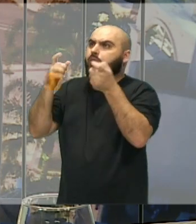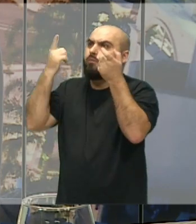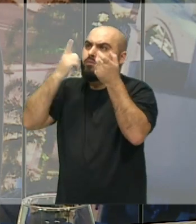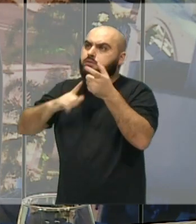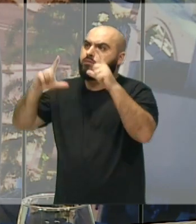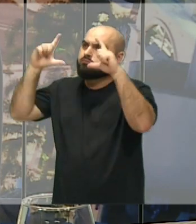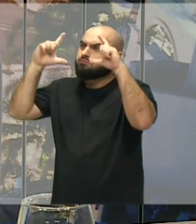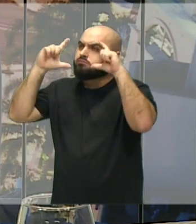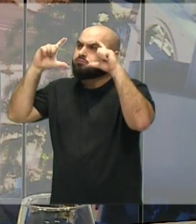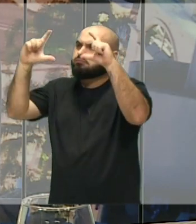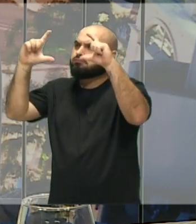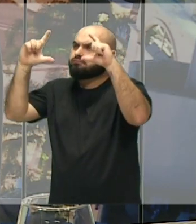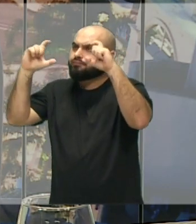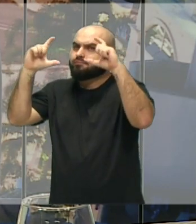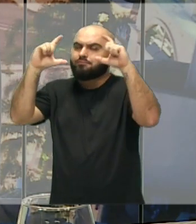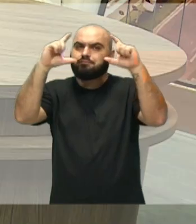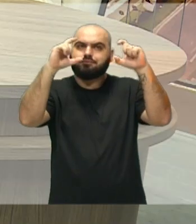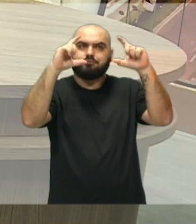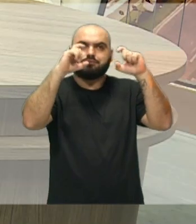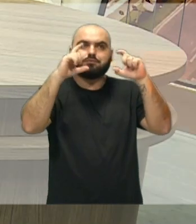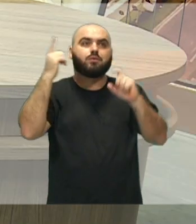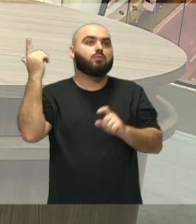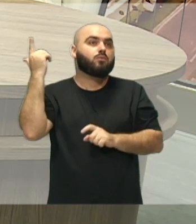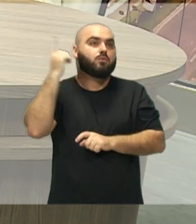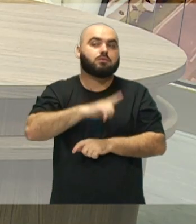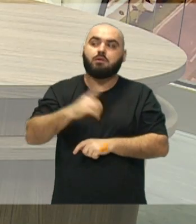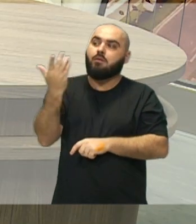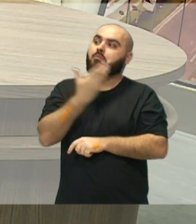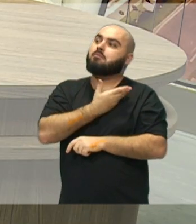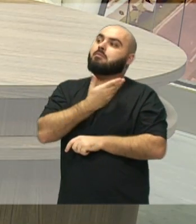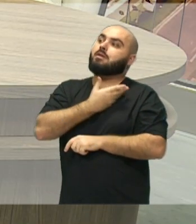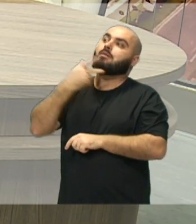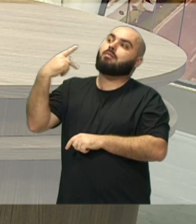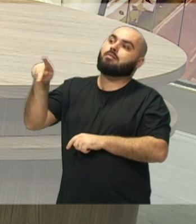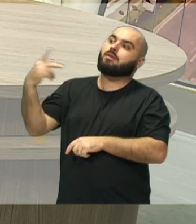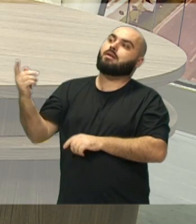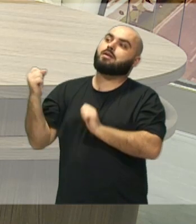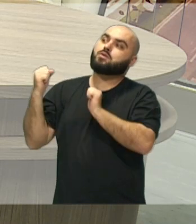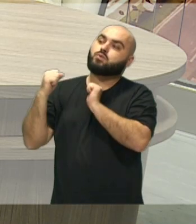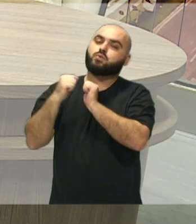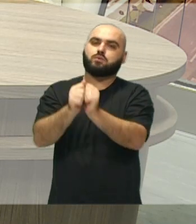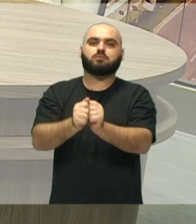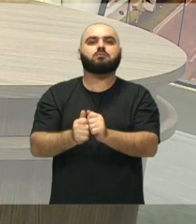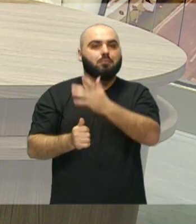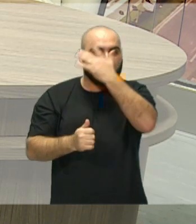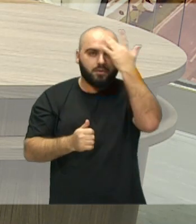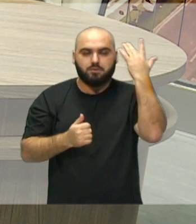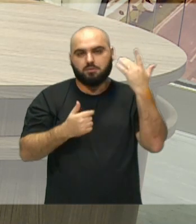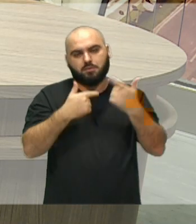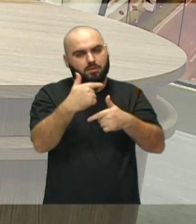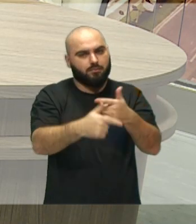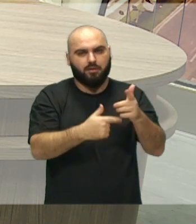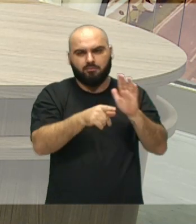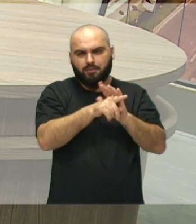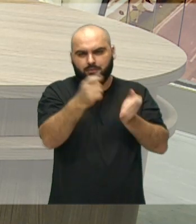ele transformou e conseguiu convencer outros amigos dele, né? É um mecânico que trabalha